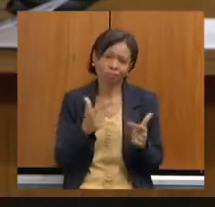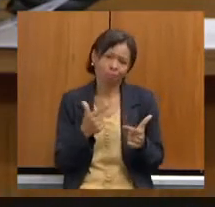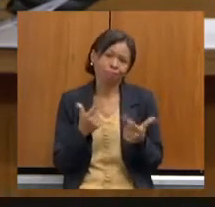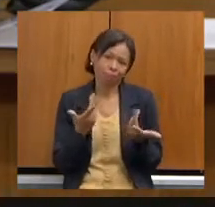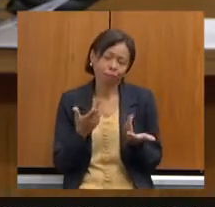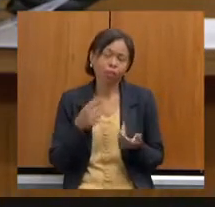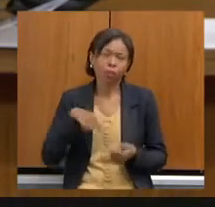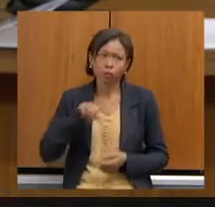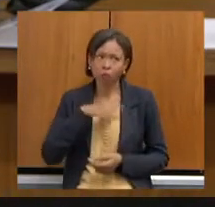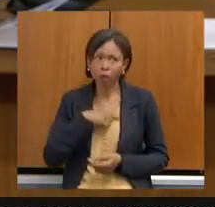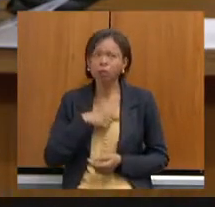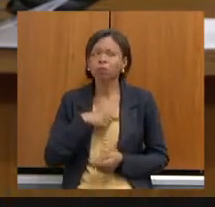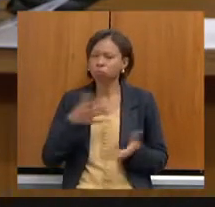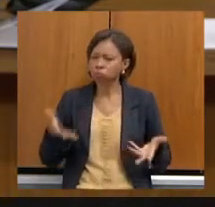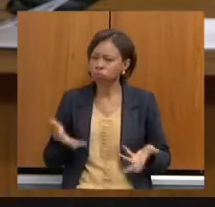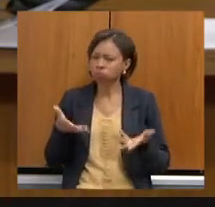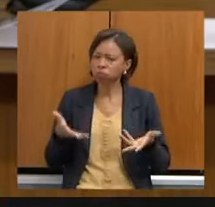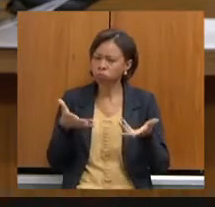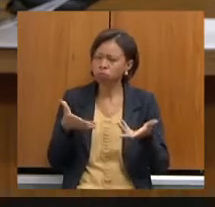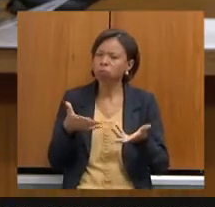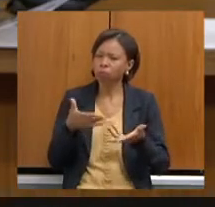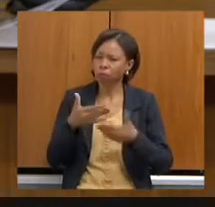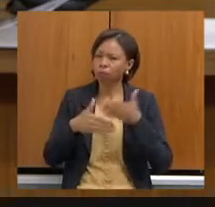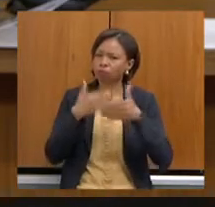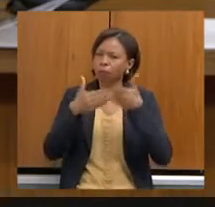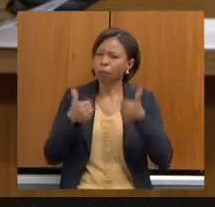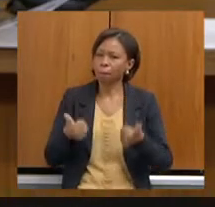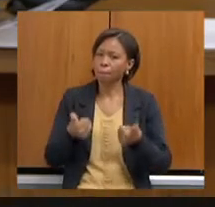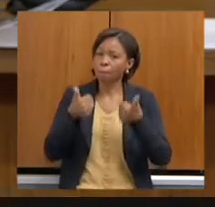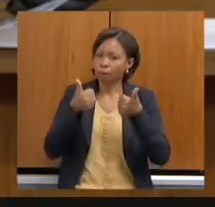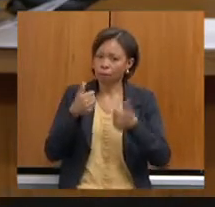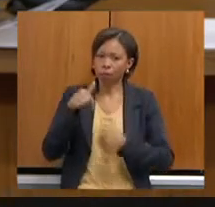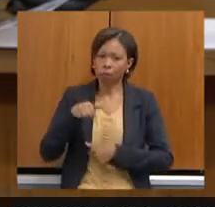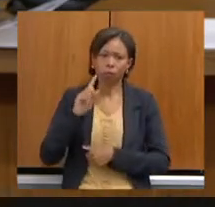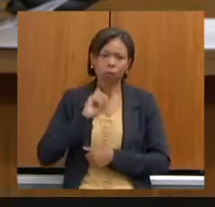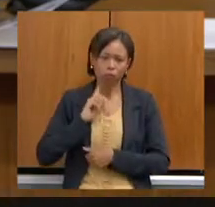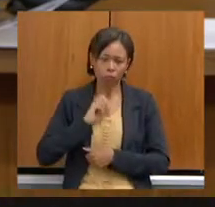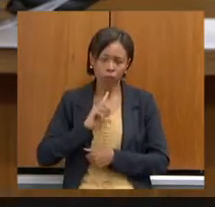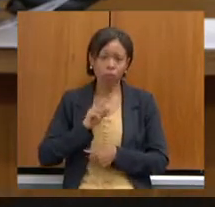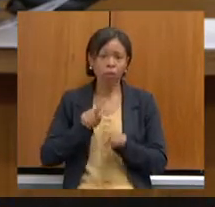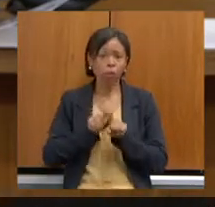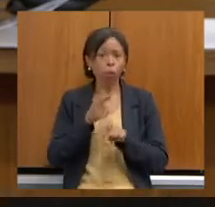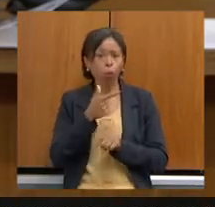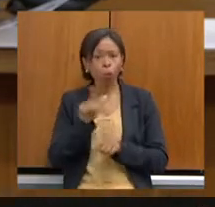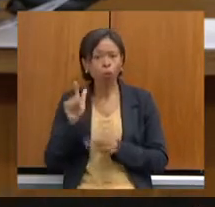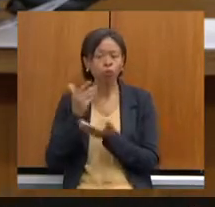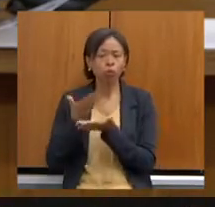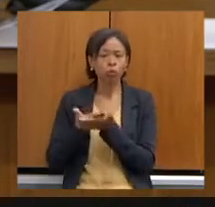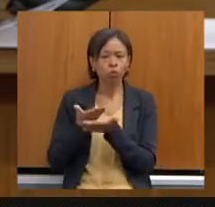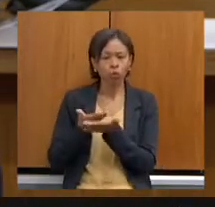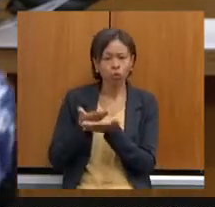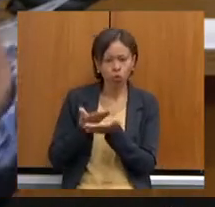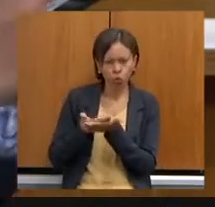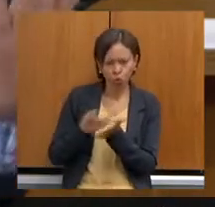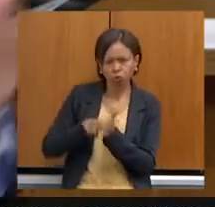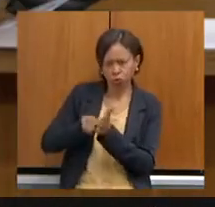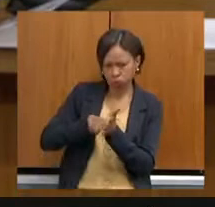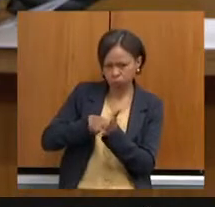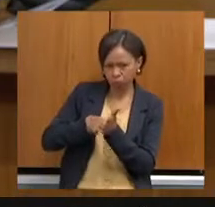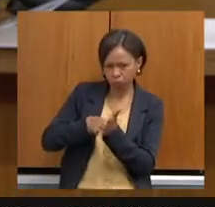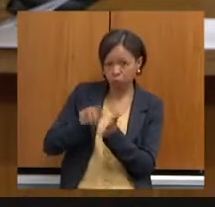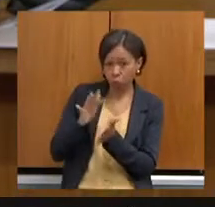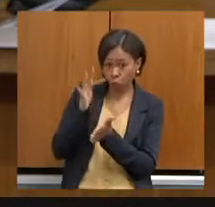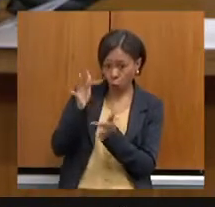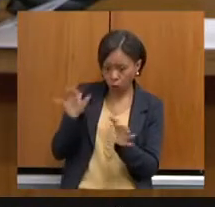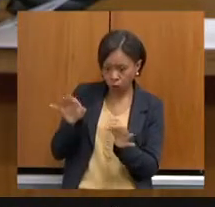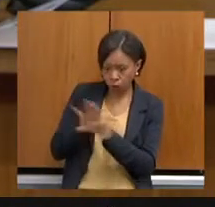na na na e no nosso estado e aí Todos estamos com outro estudo Deputado que aqui quando ele tiver concluído a gente vai